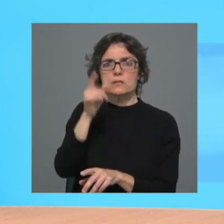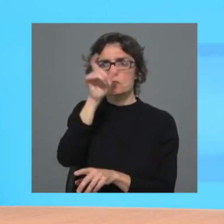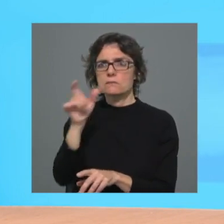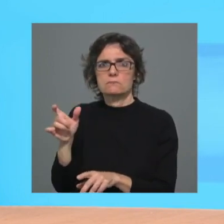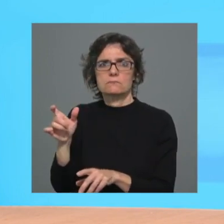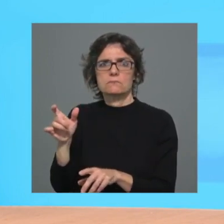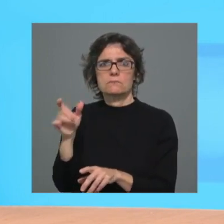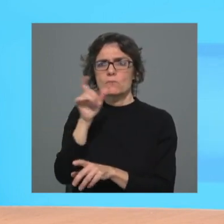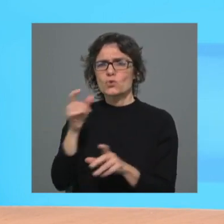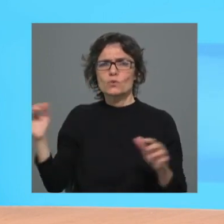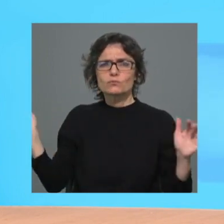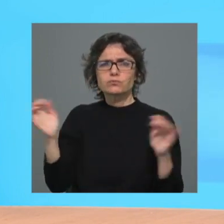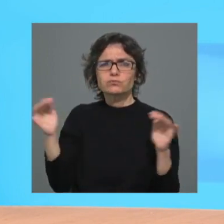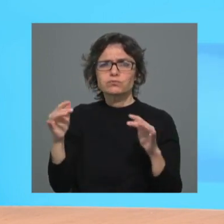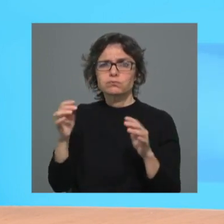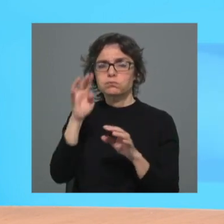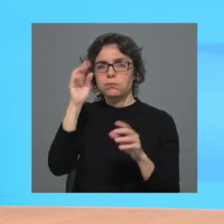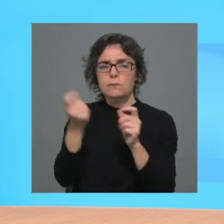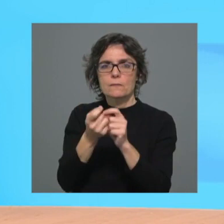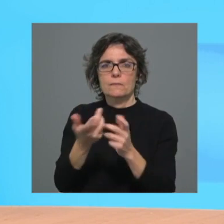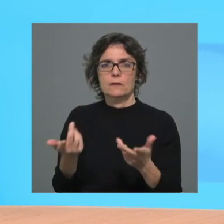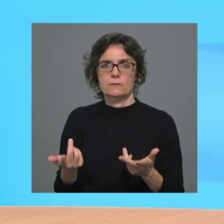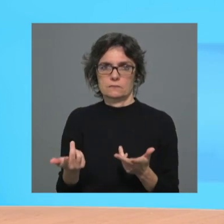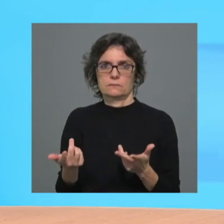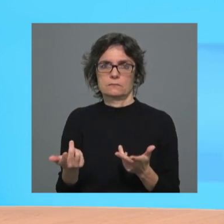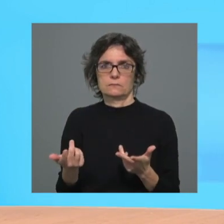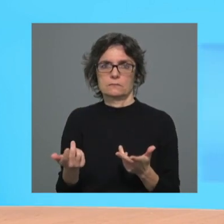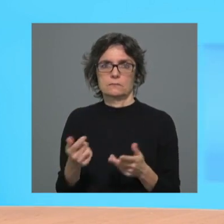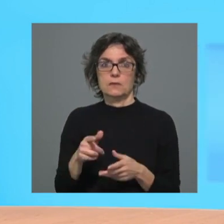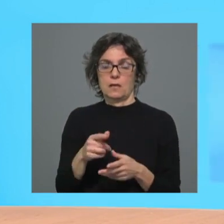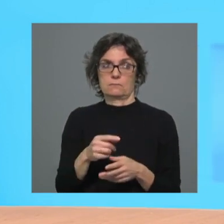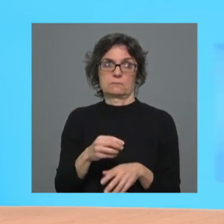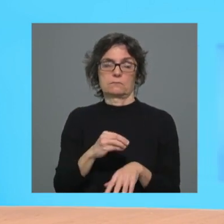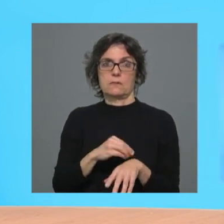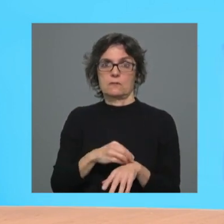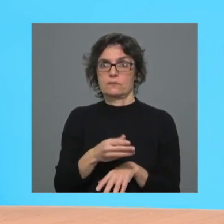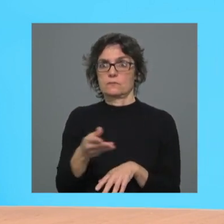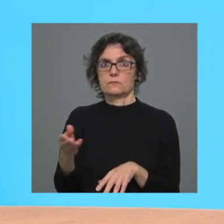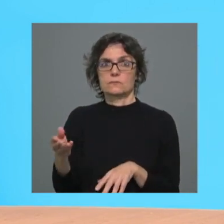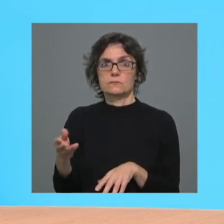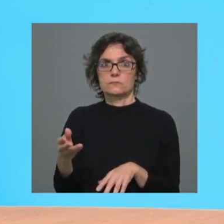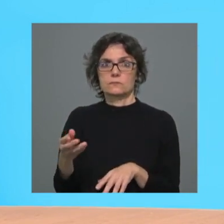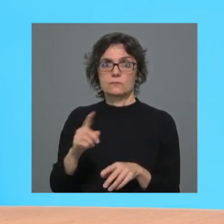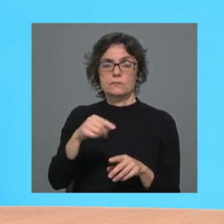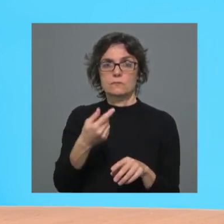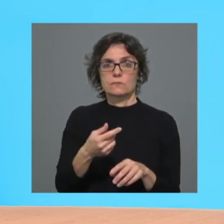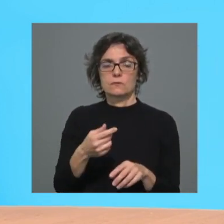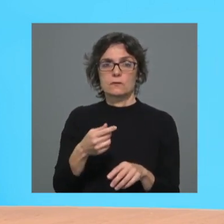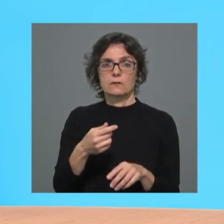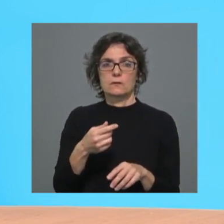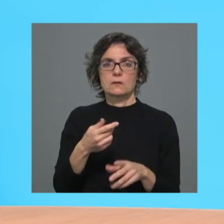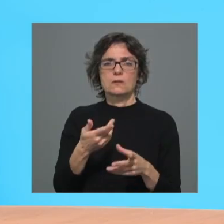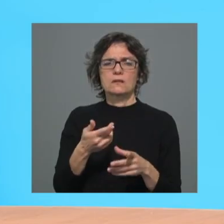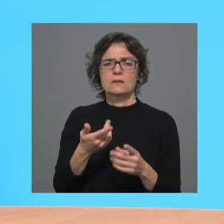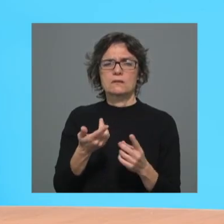Agora, voltando à questão, impressiona muito ouvir os testemunhos de violações, de